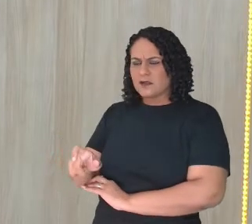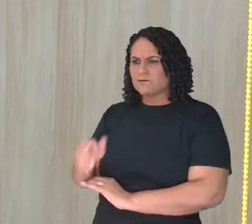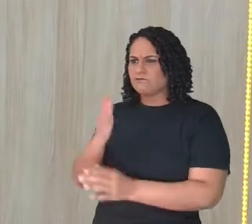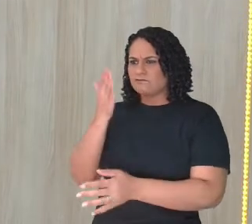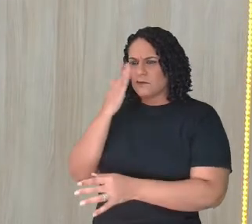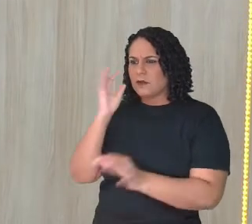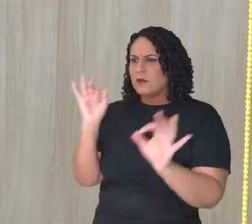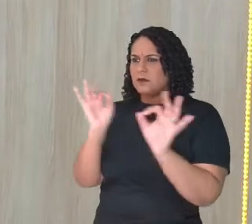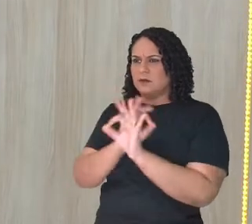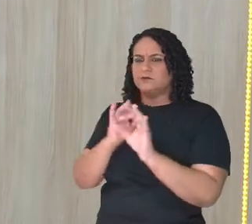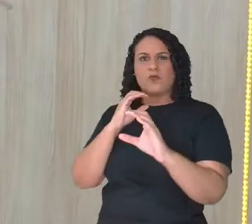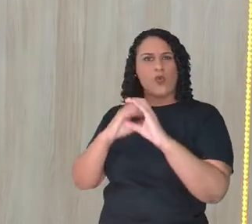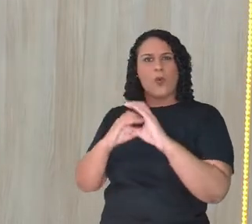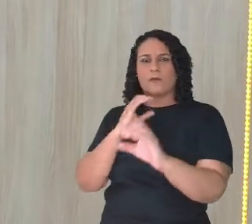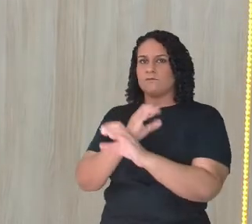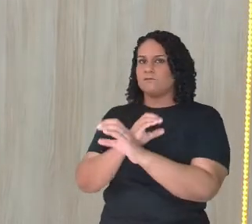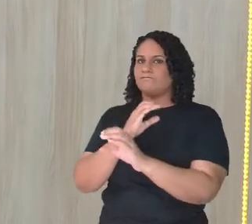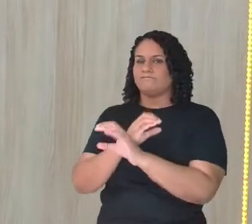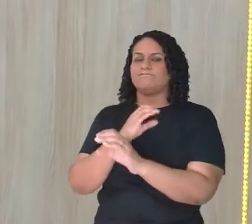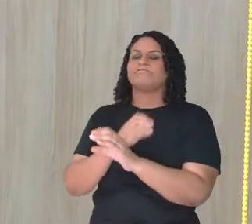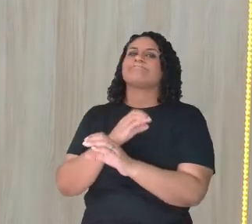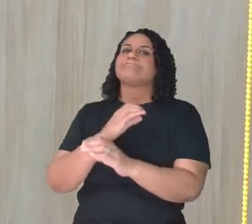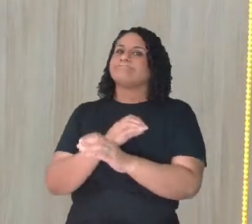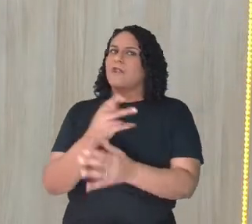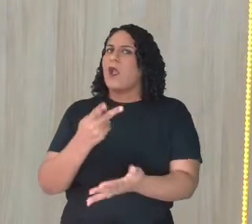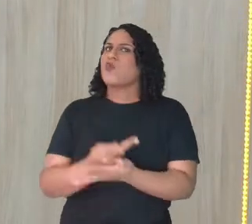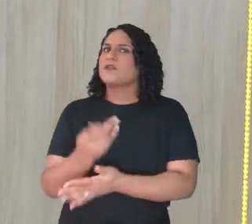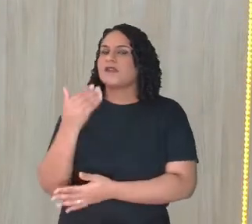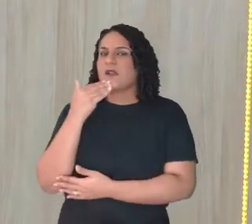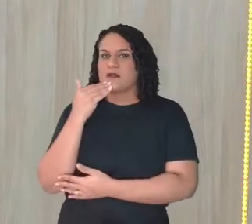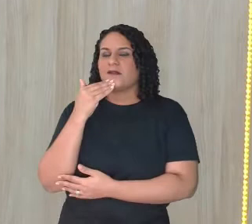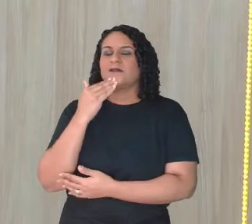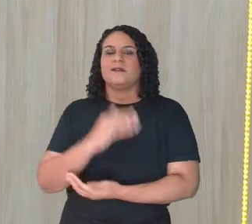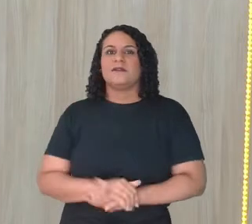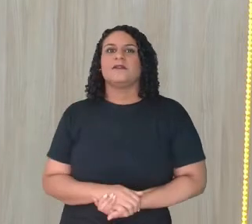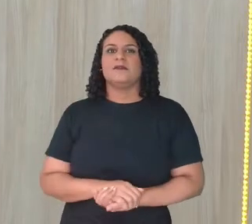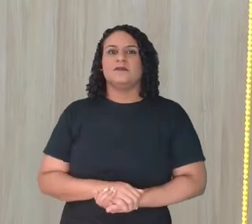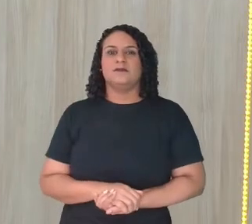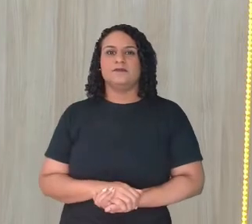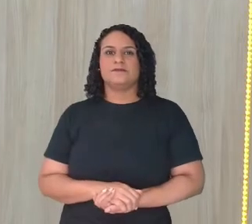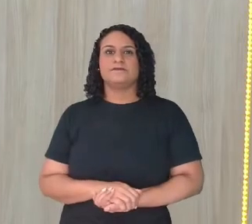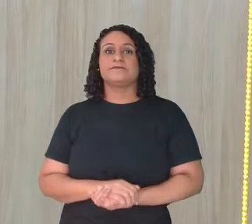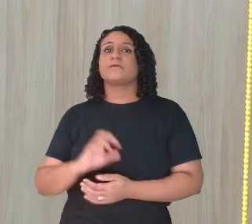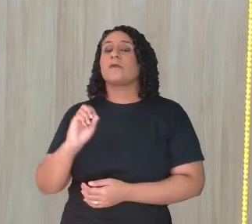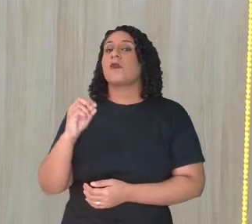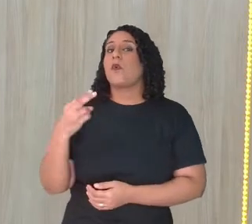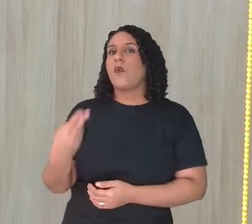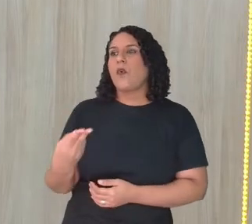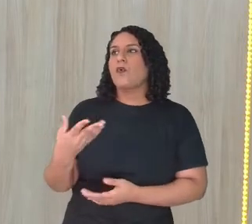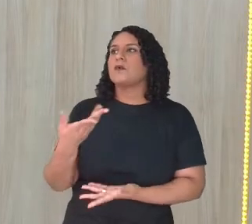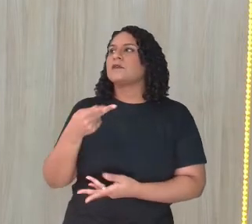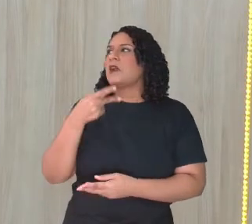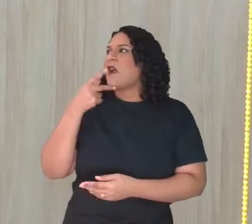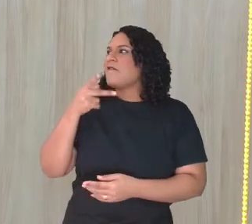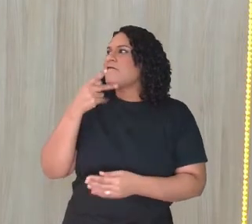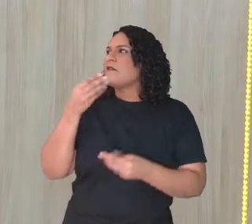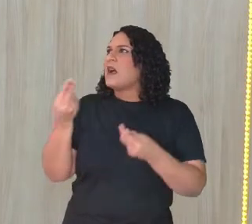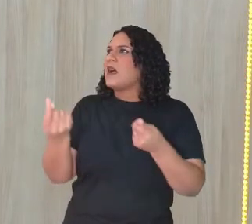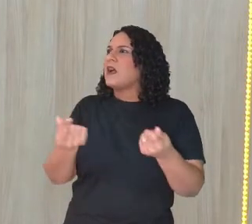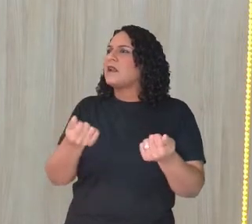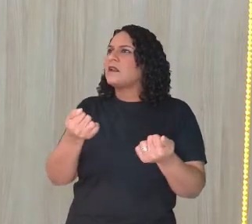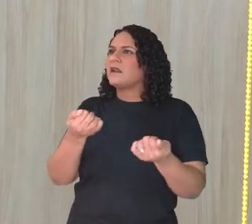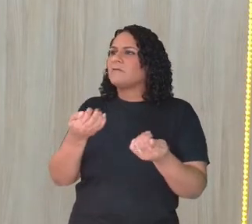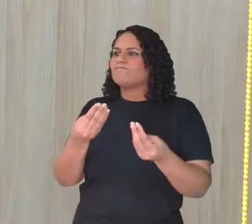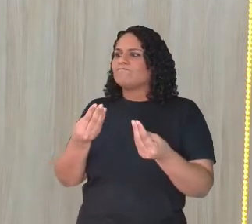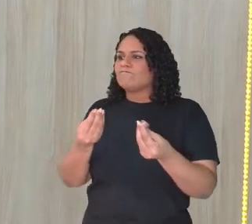comunicação. Então algo aconteceu de forma errada aí. Ou a minha fala foi truncada, ou eu não